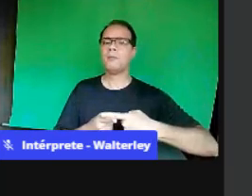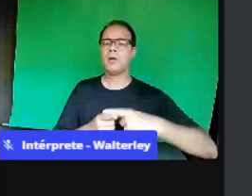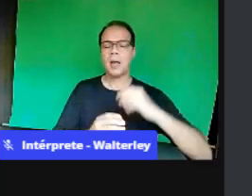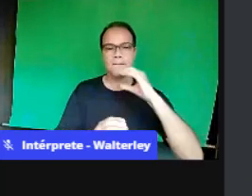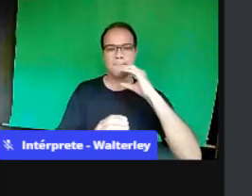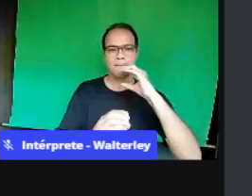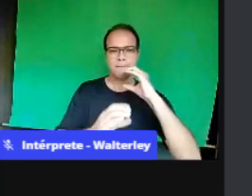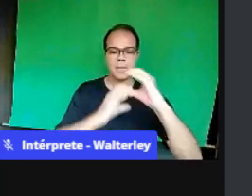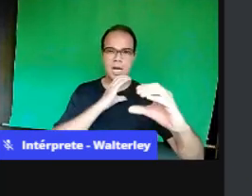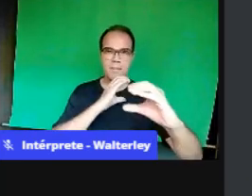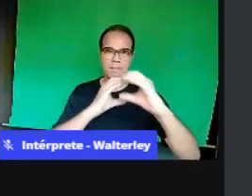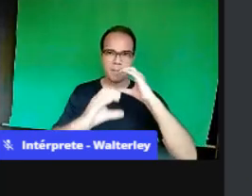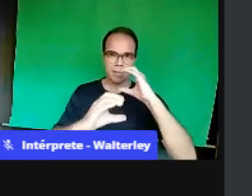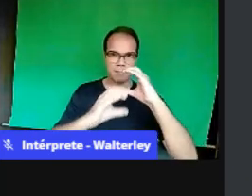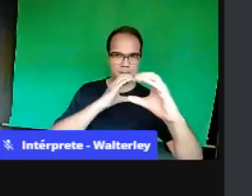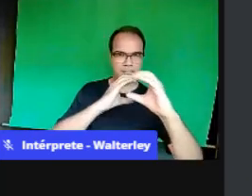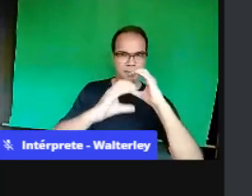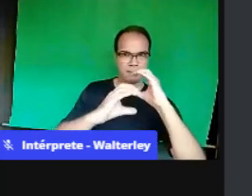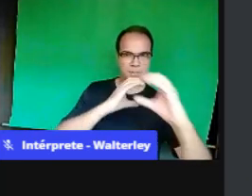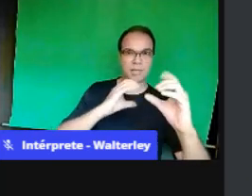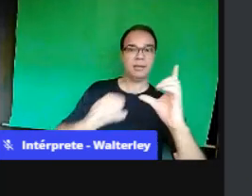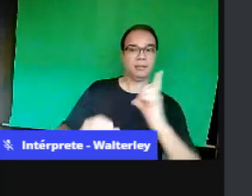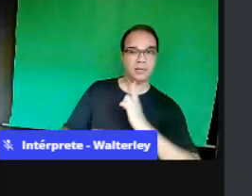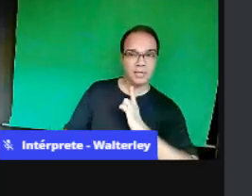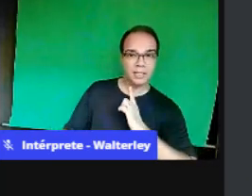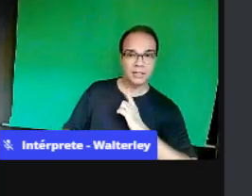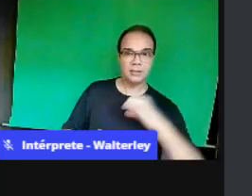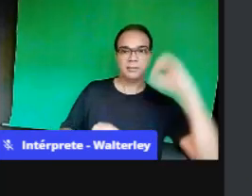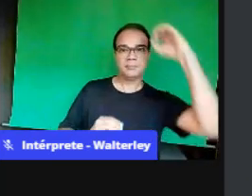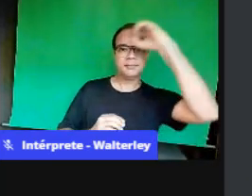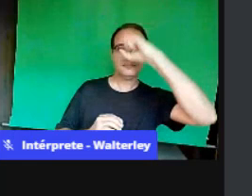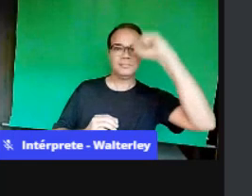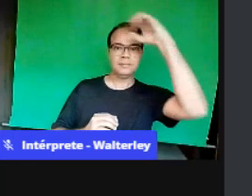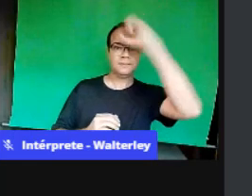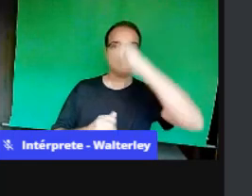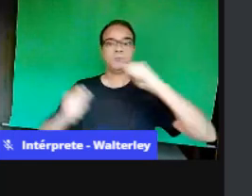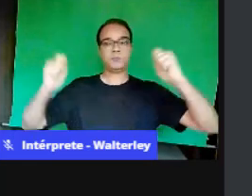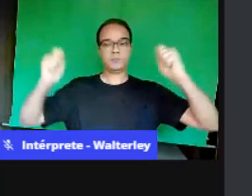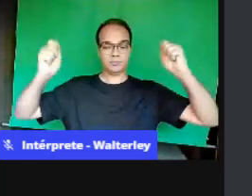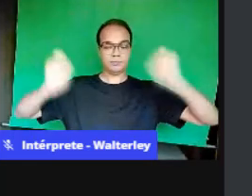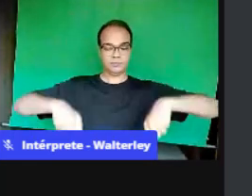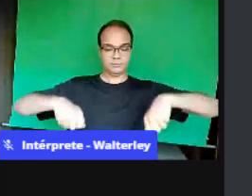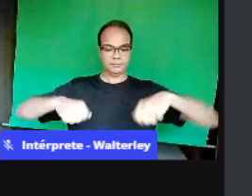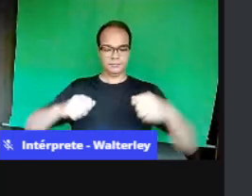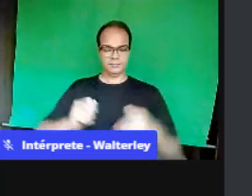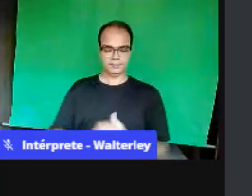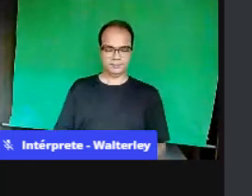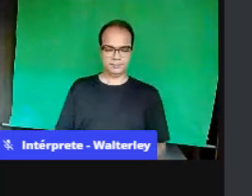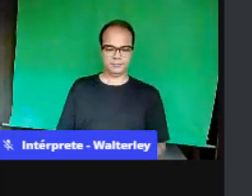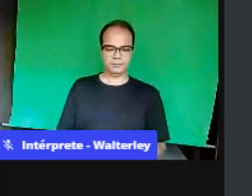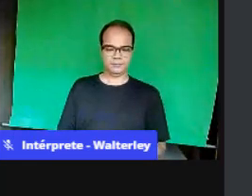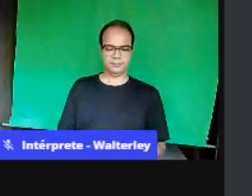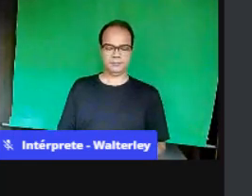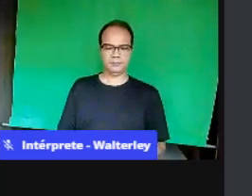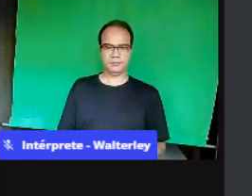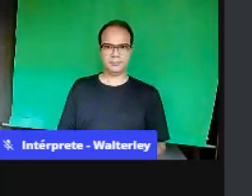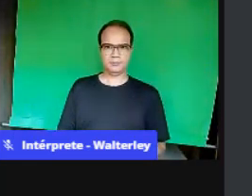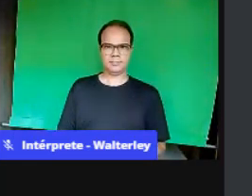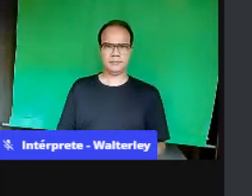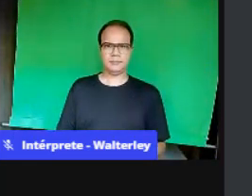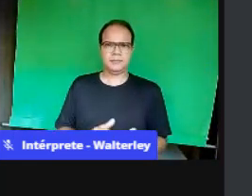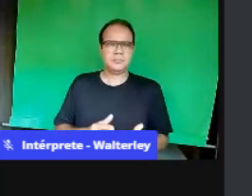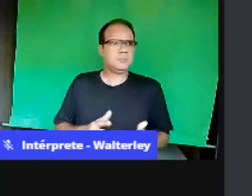Né? Então, nesse momento aí de você avaliar, dentro da sondagem, esse item, né, da habilidade da